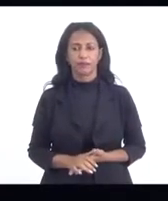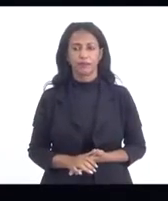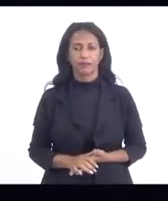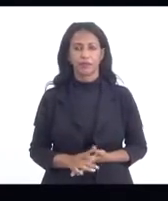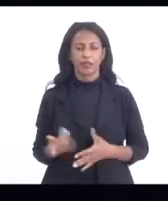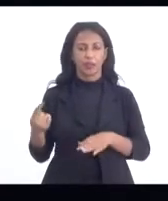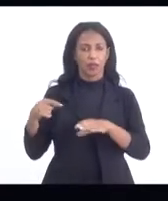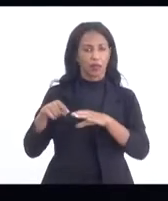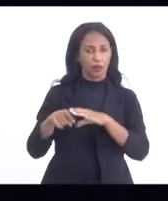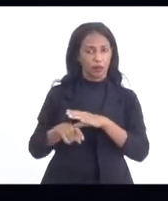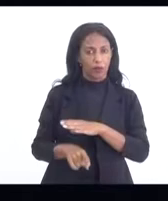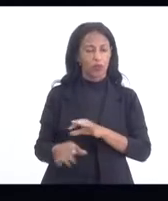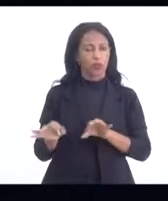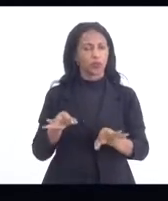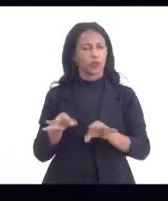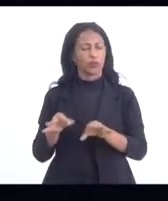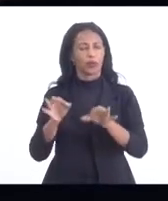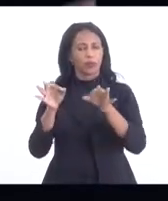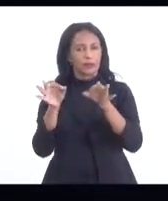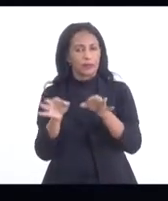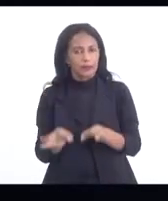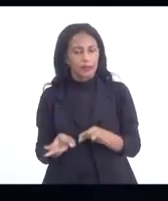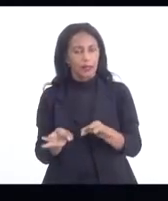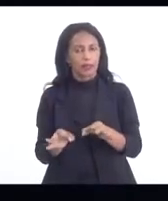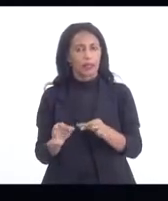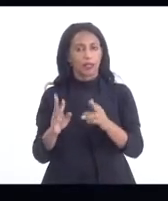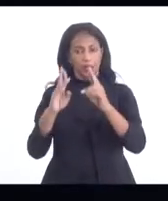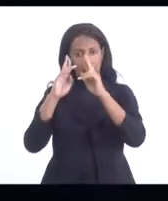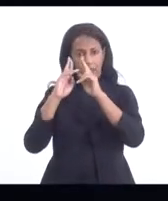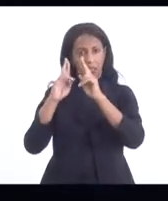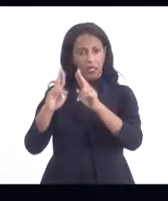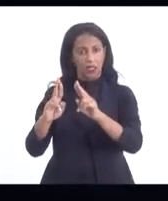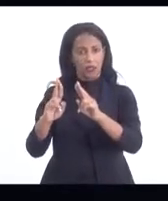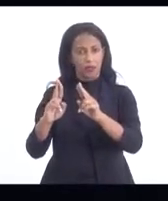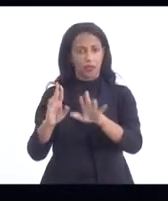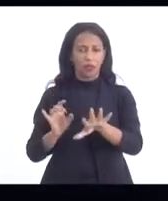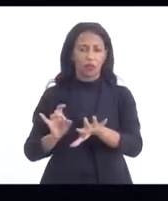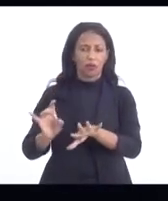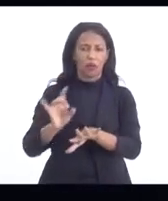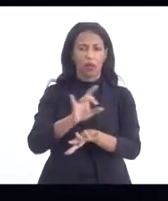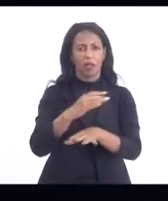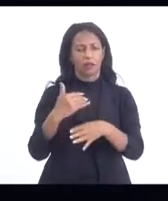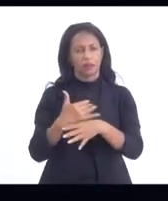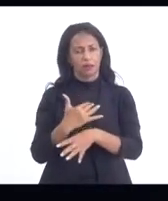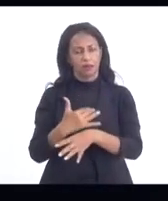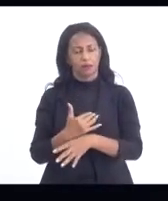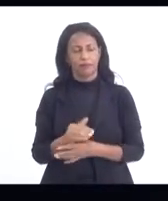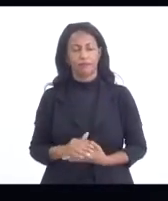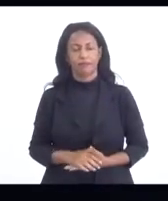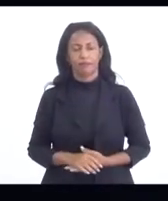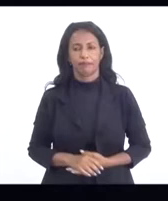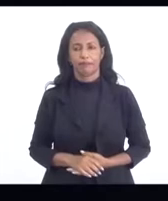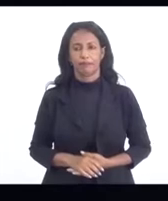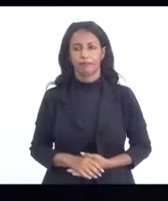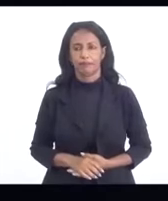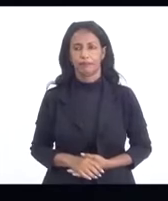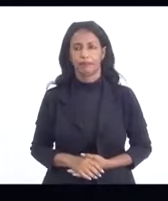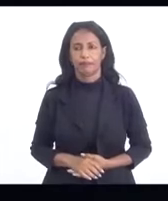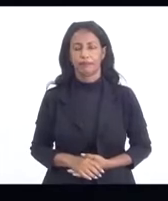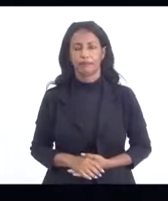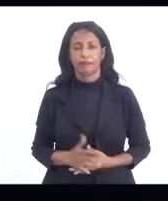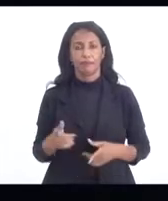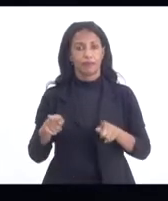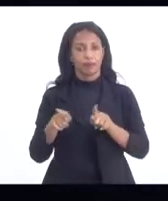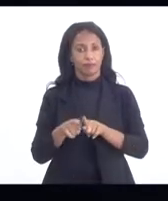sendo aprofundado de forma correta e respeitando as características de cada cidade. Para finalizar, queria